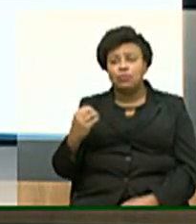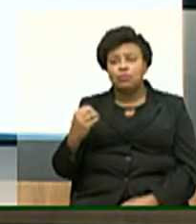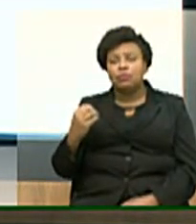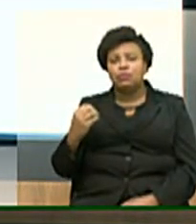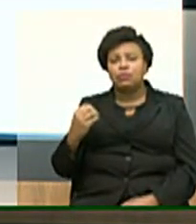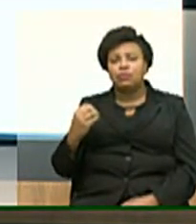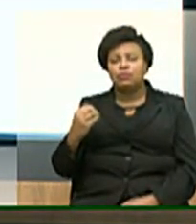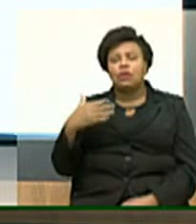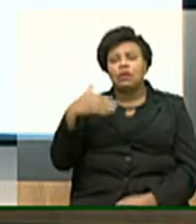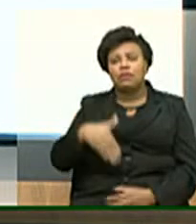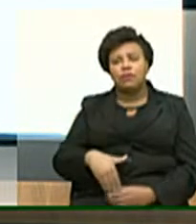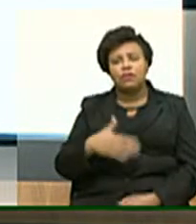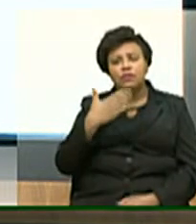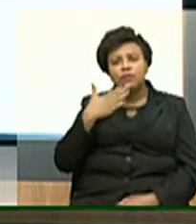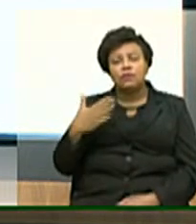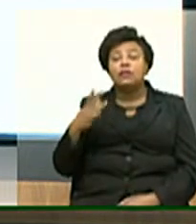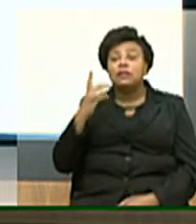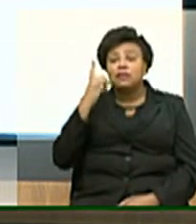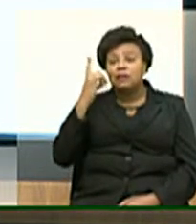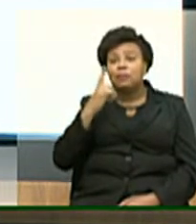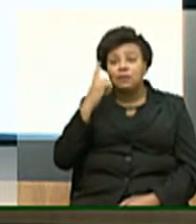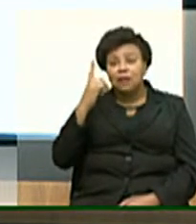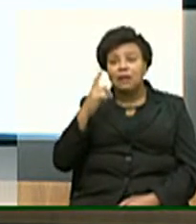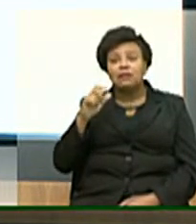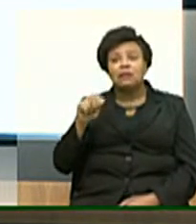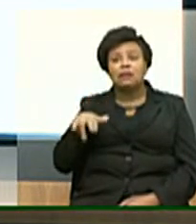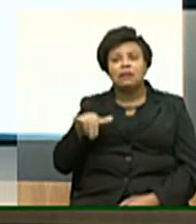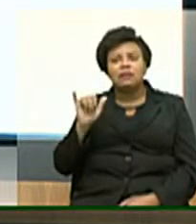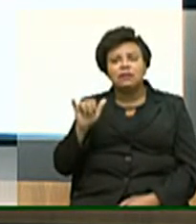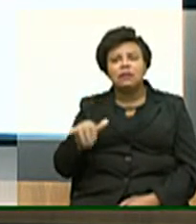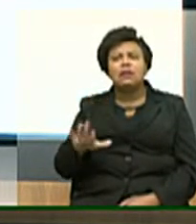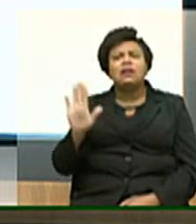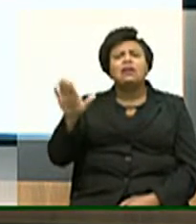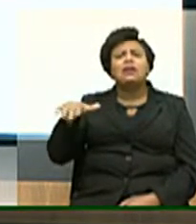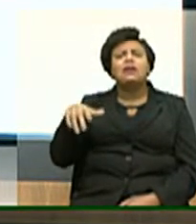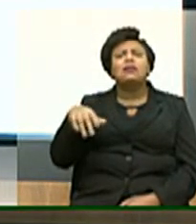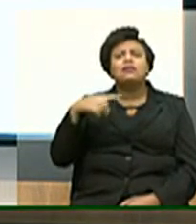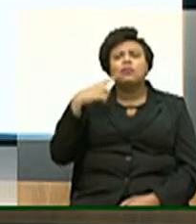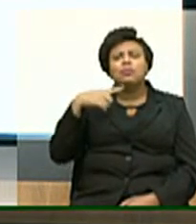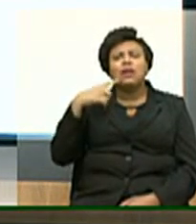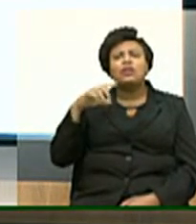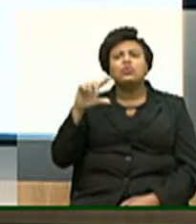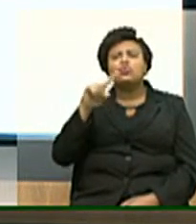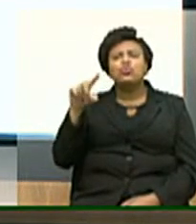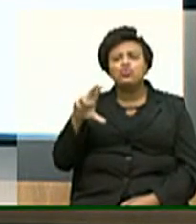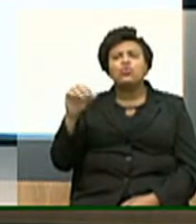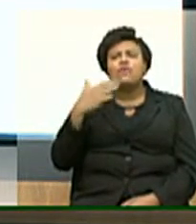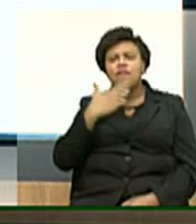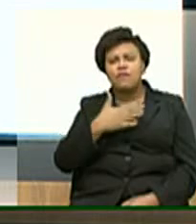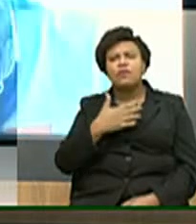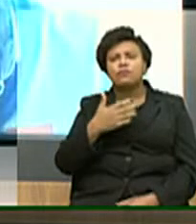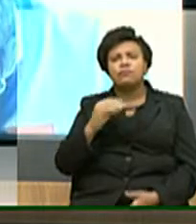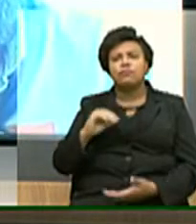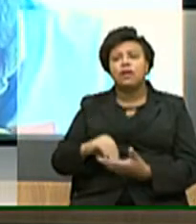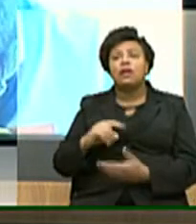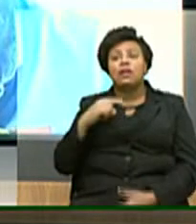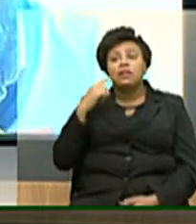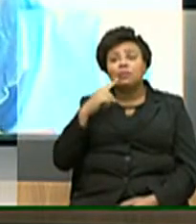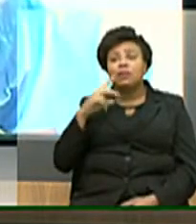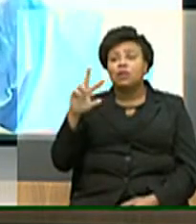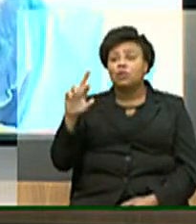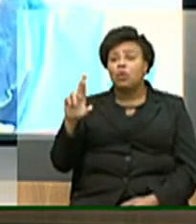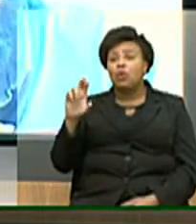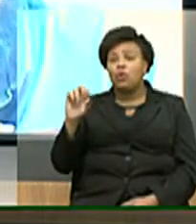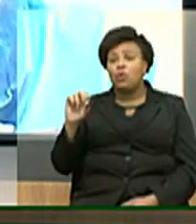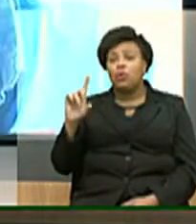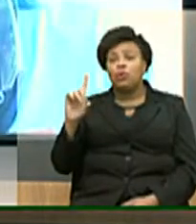Criou um negócio. Favorável, presidente. Deputada Anny Ortiz. Presidente, deputado Zucco, favorável. Deputado Zucco, favorável. Deputado Rodrigo